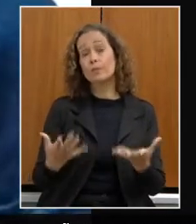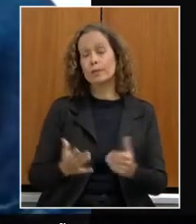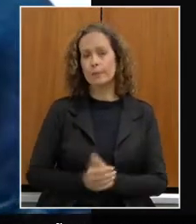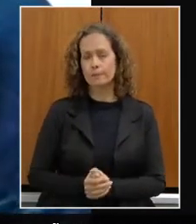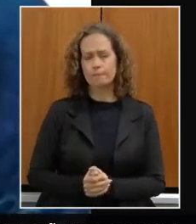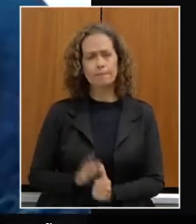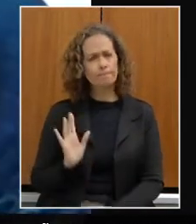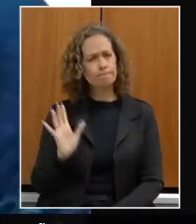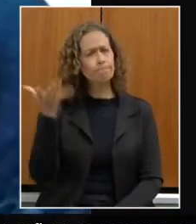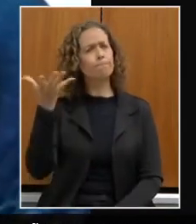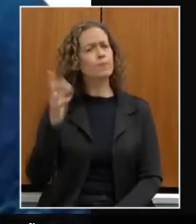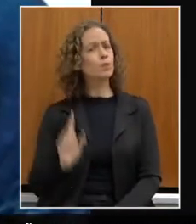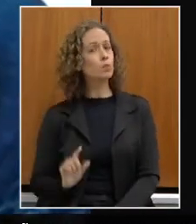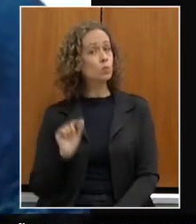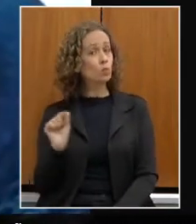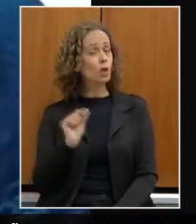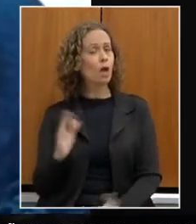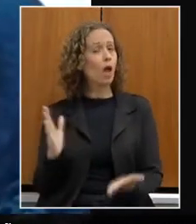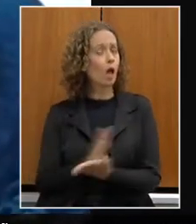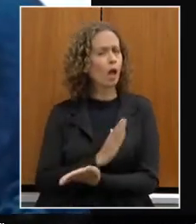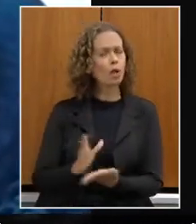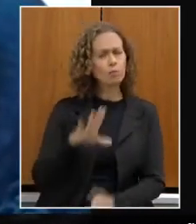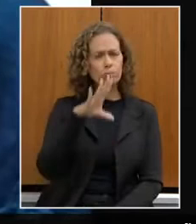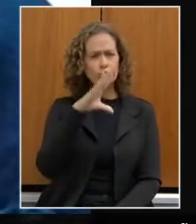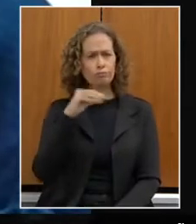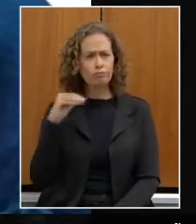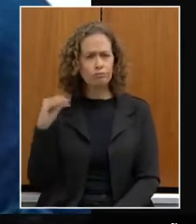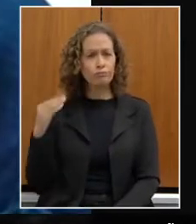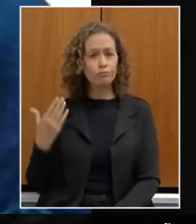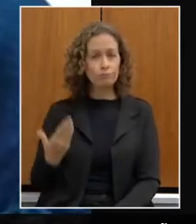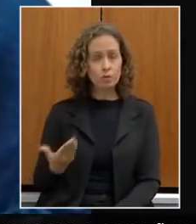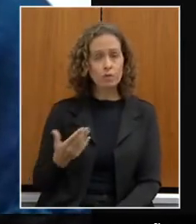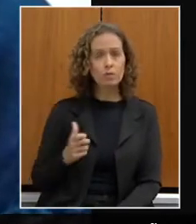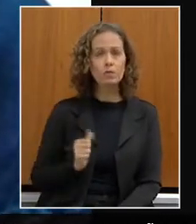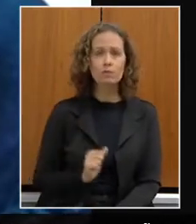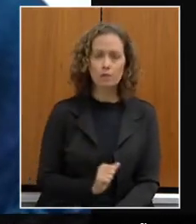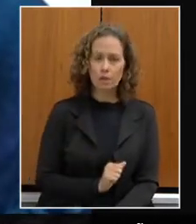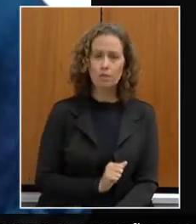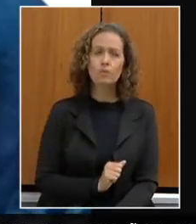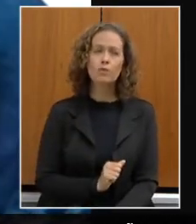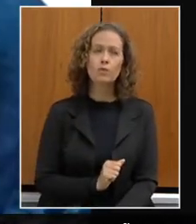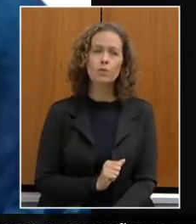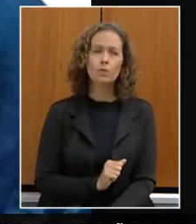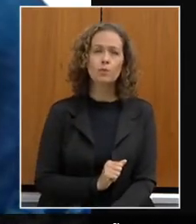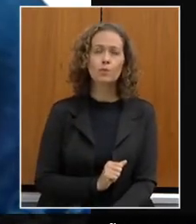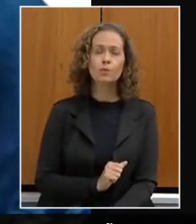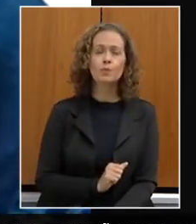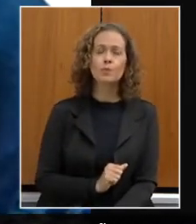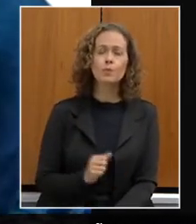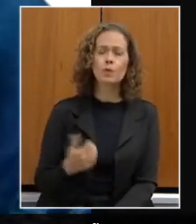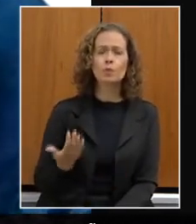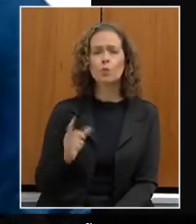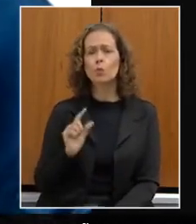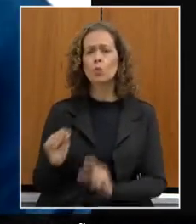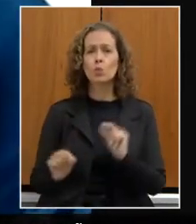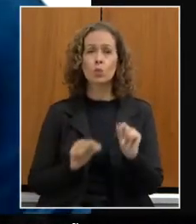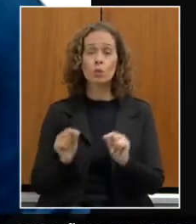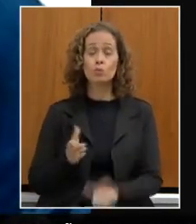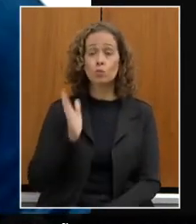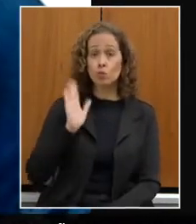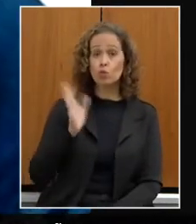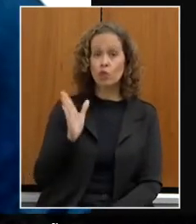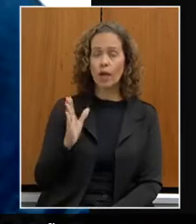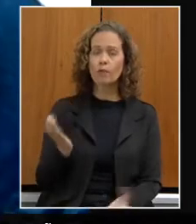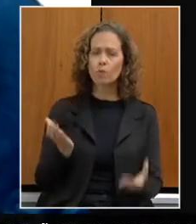que alguns funcionários terão que ser os que são são são concursados